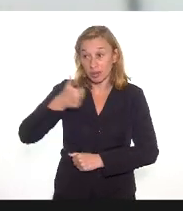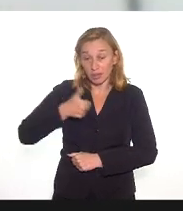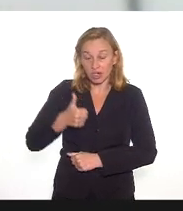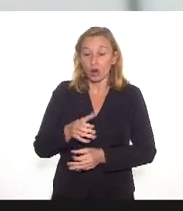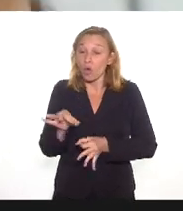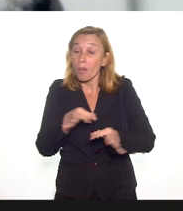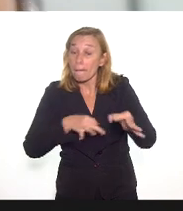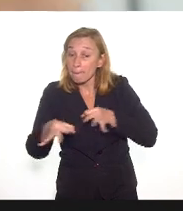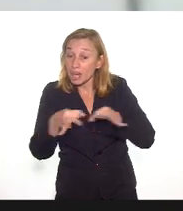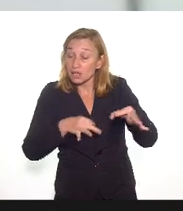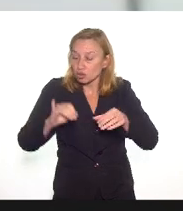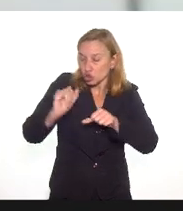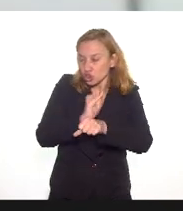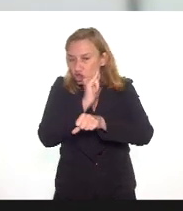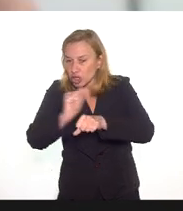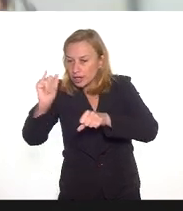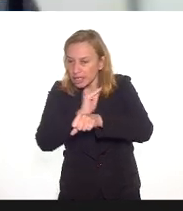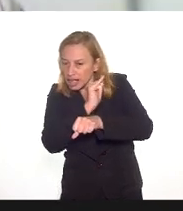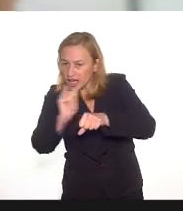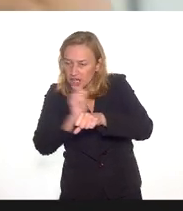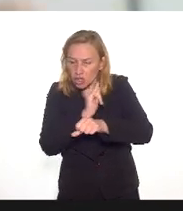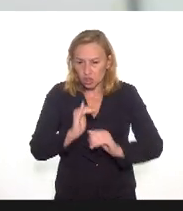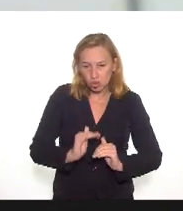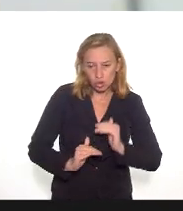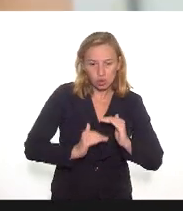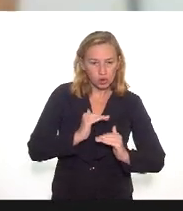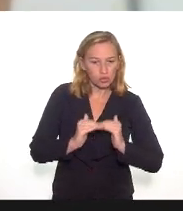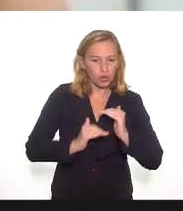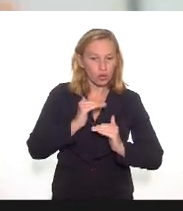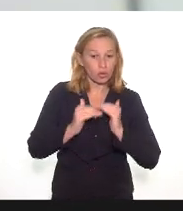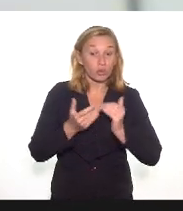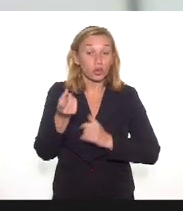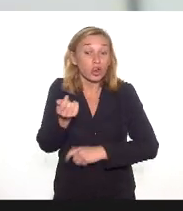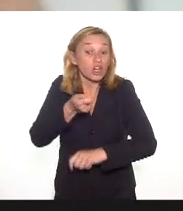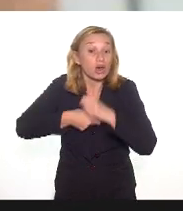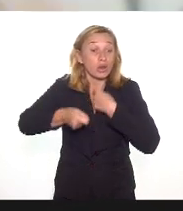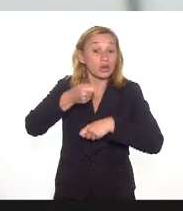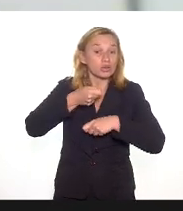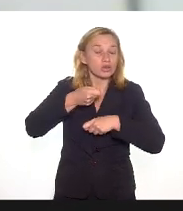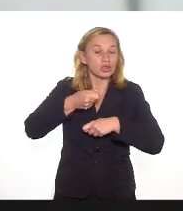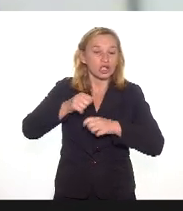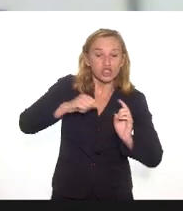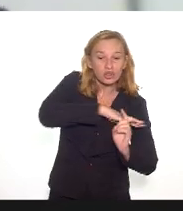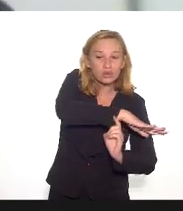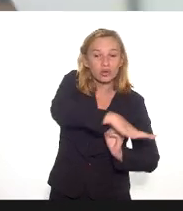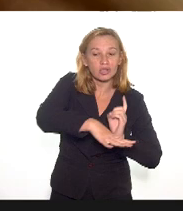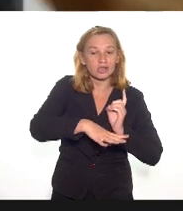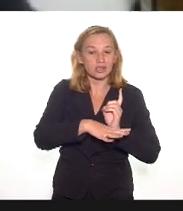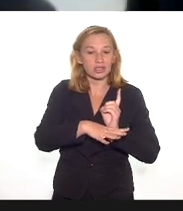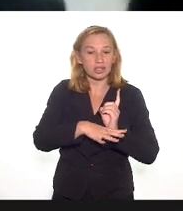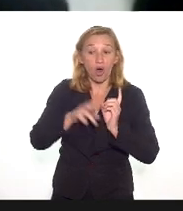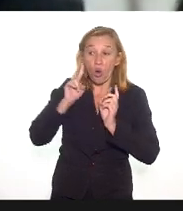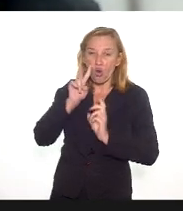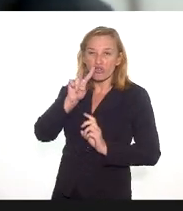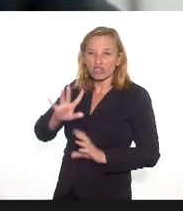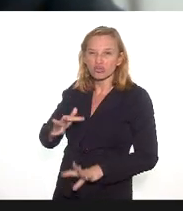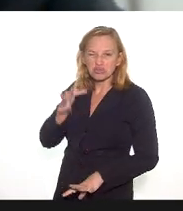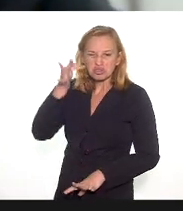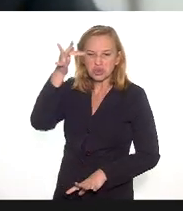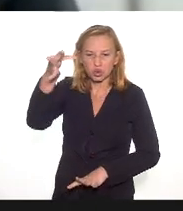plano estratégico de desenvolvimento econômico e social, olhando para o